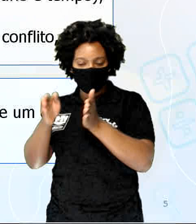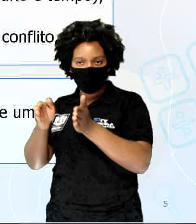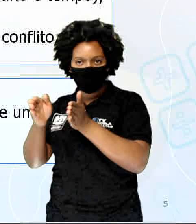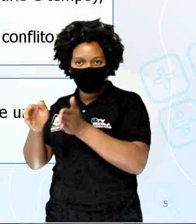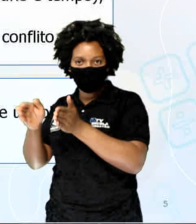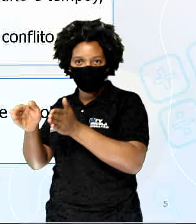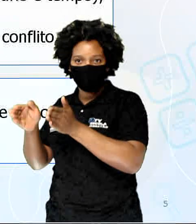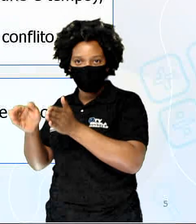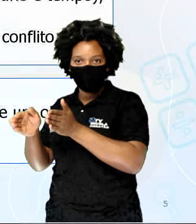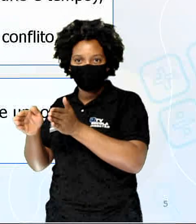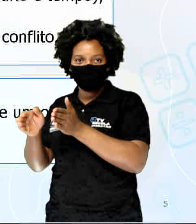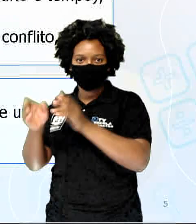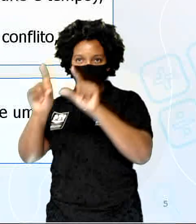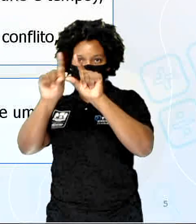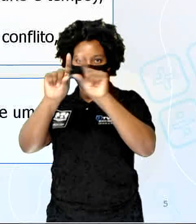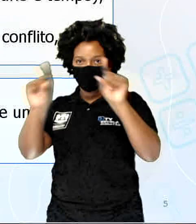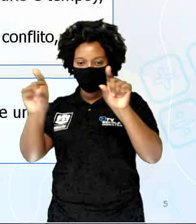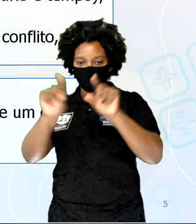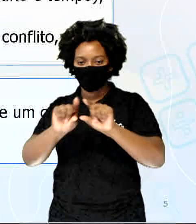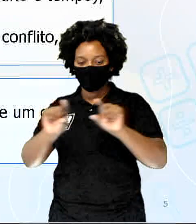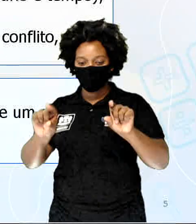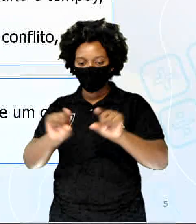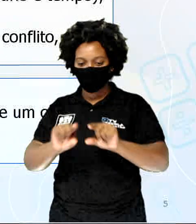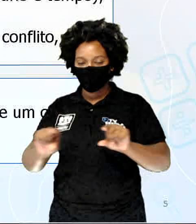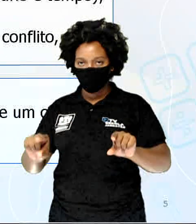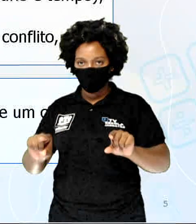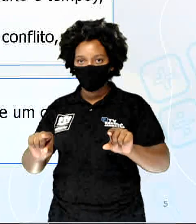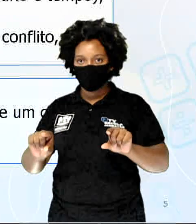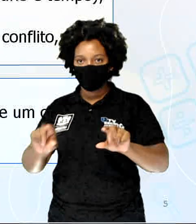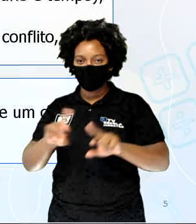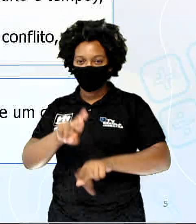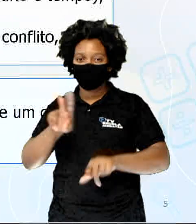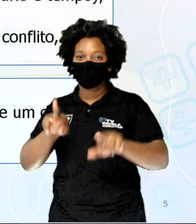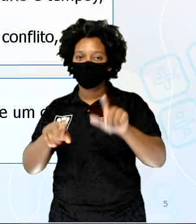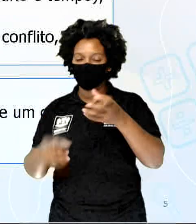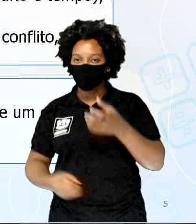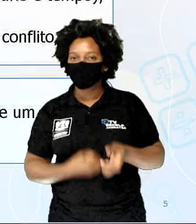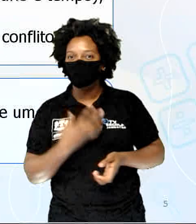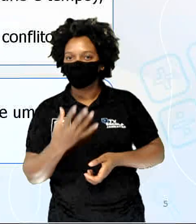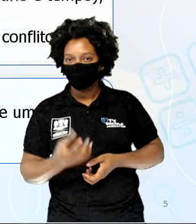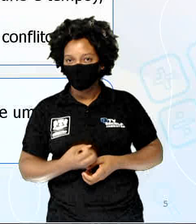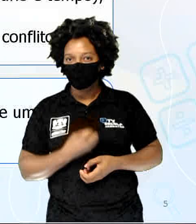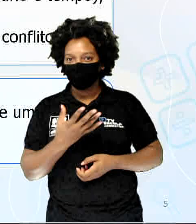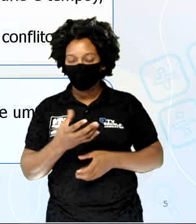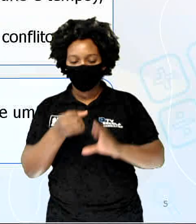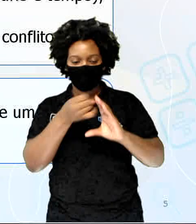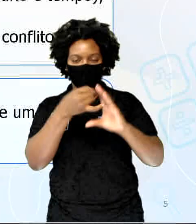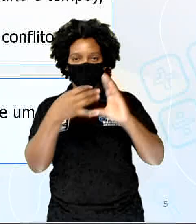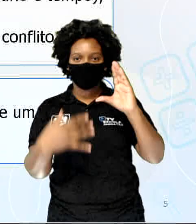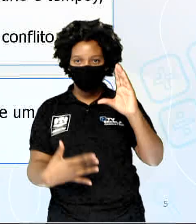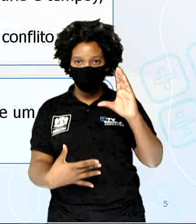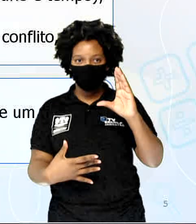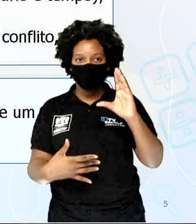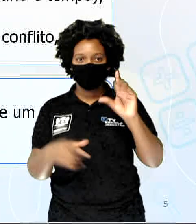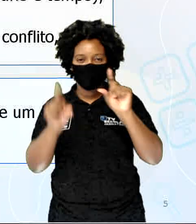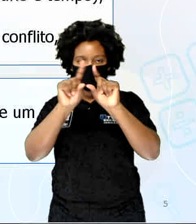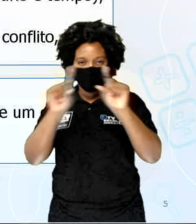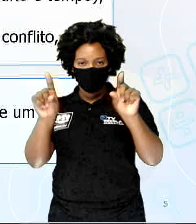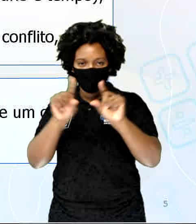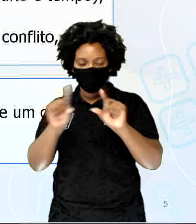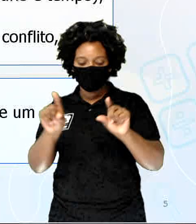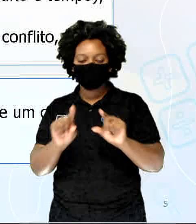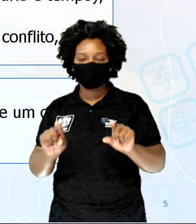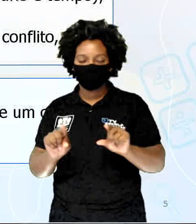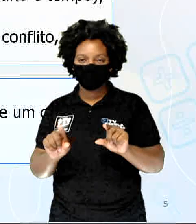ela é dividida em parágrafos, diferente da poesia ou poema, que ela é caracterizada por estrofes e